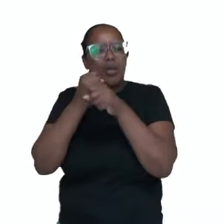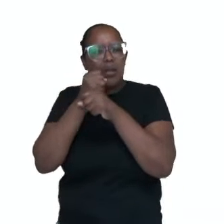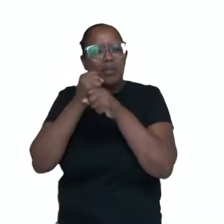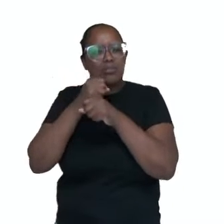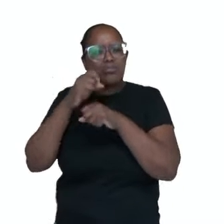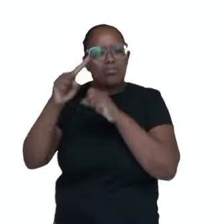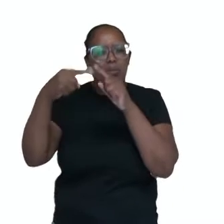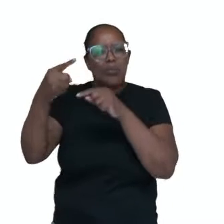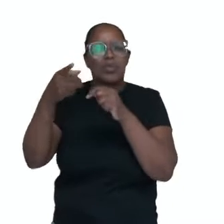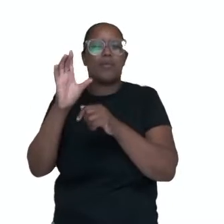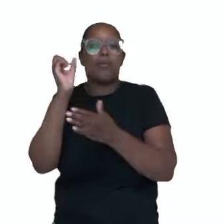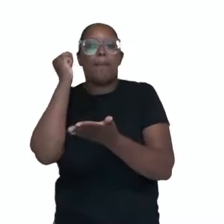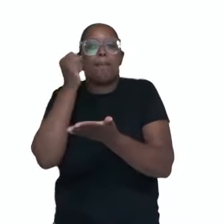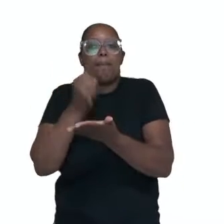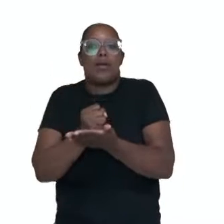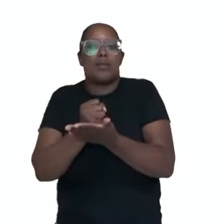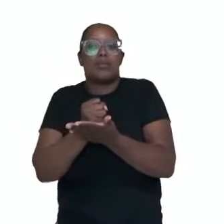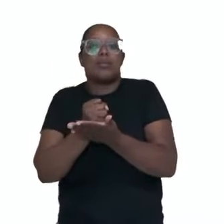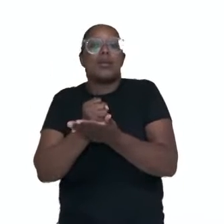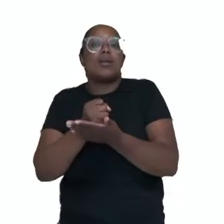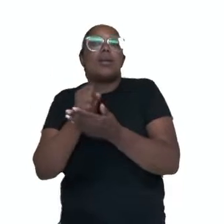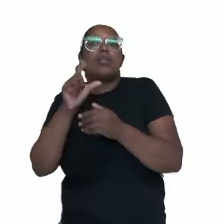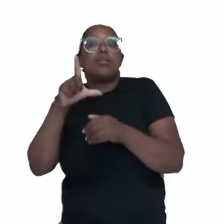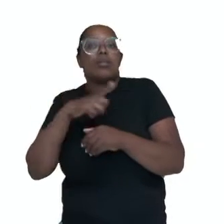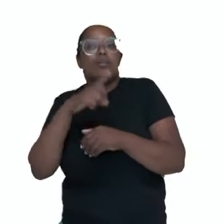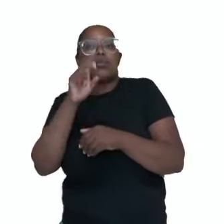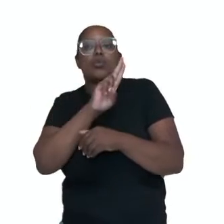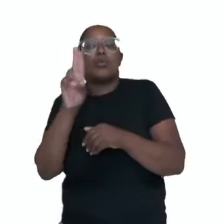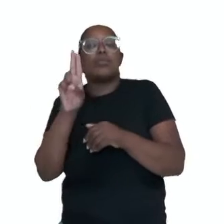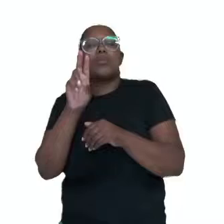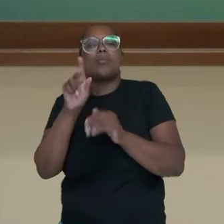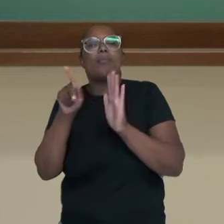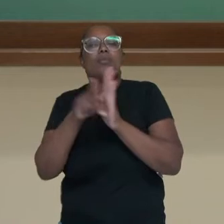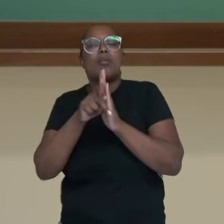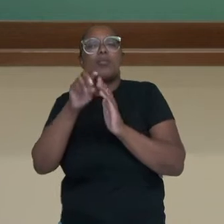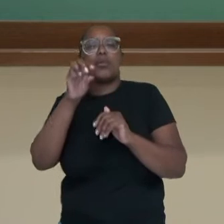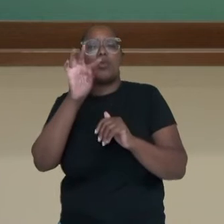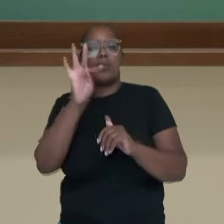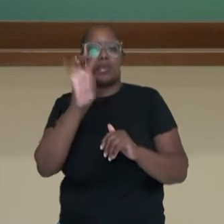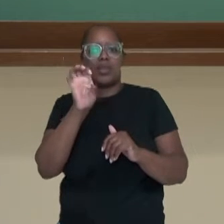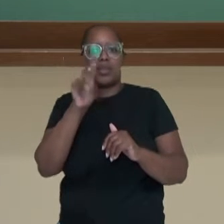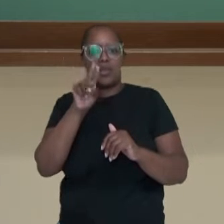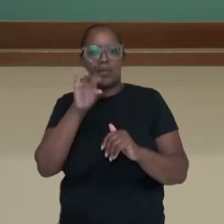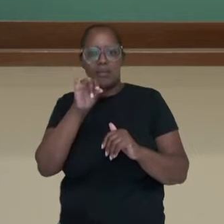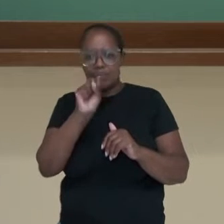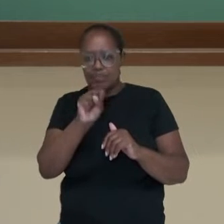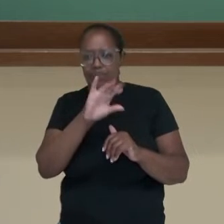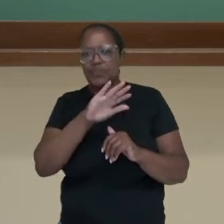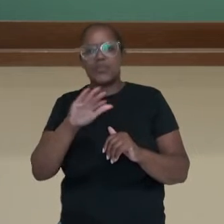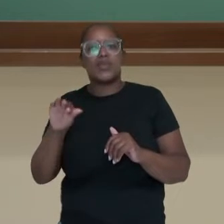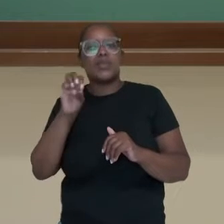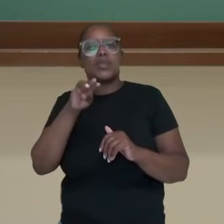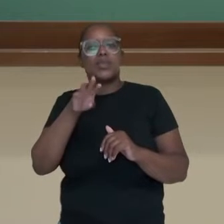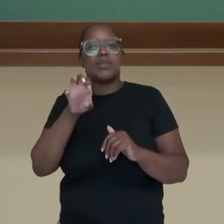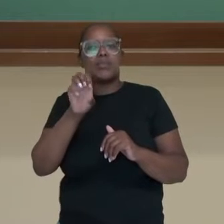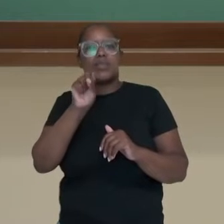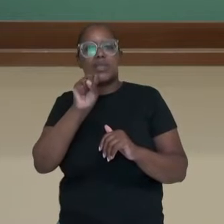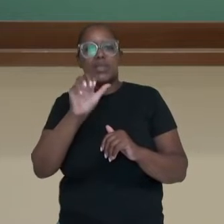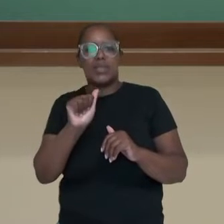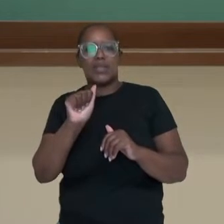registrada e foi convencionado a se chamar tênis de mesa. Então o seu nome inicial